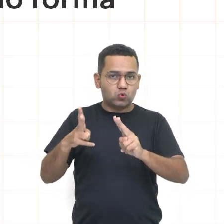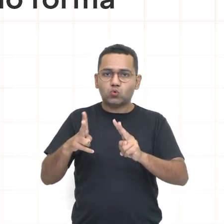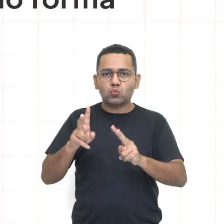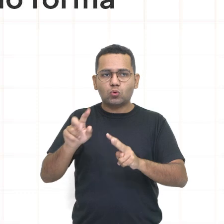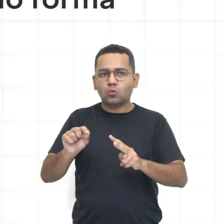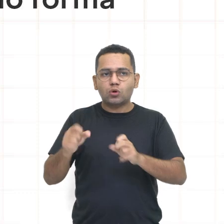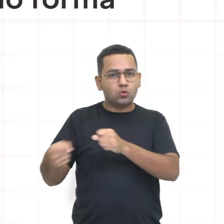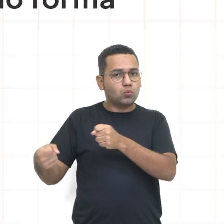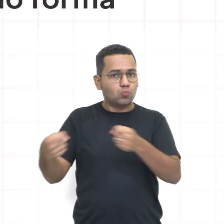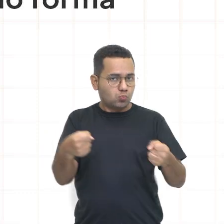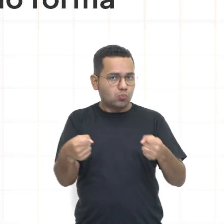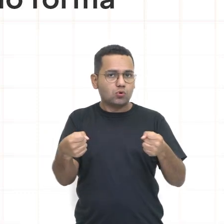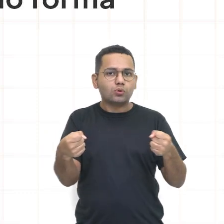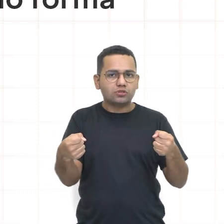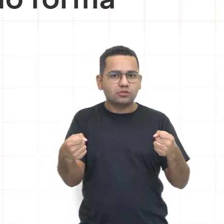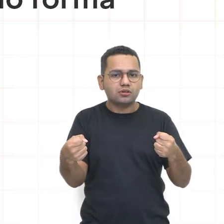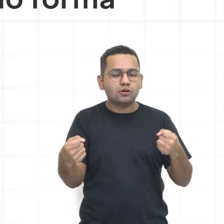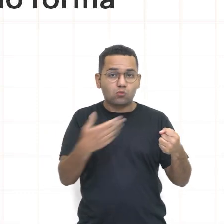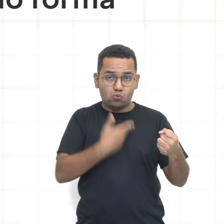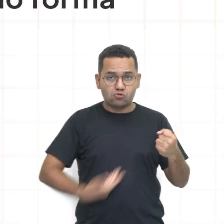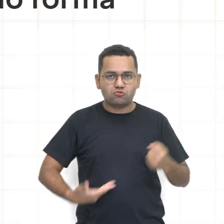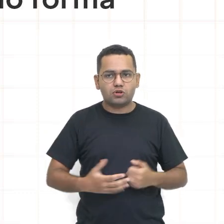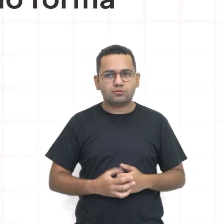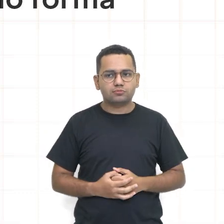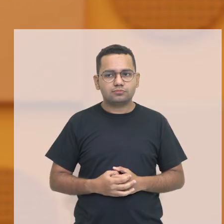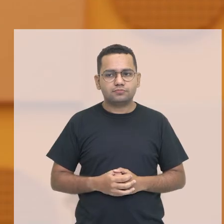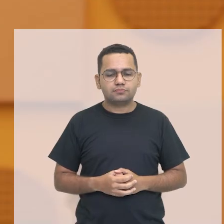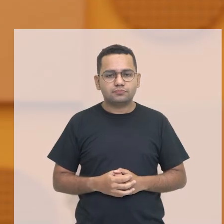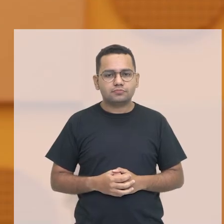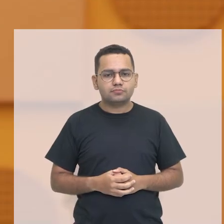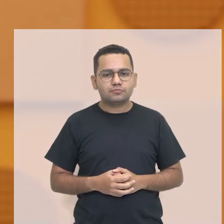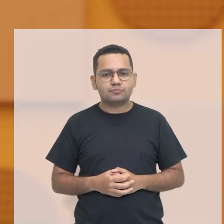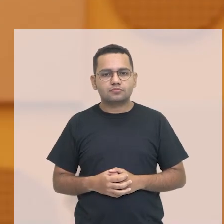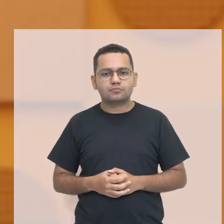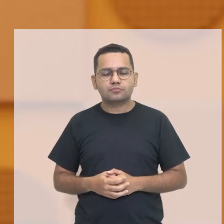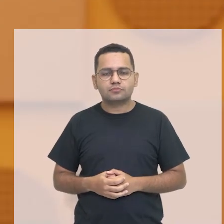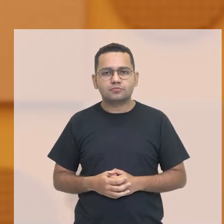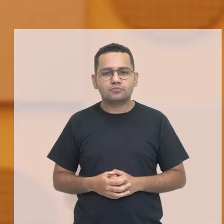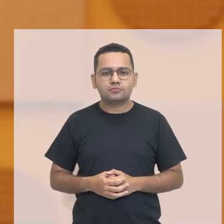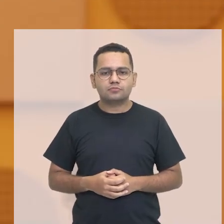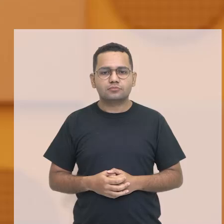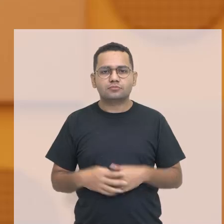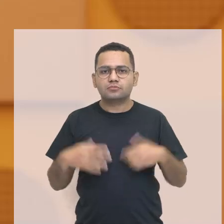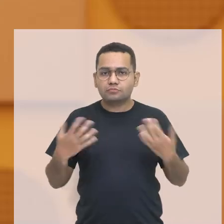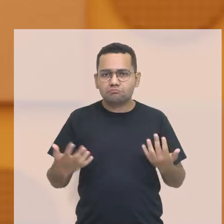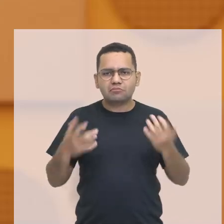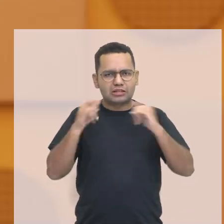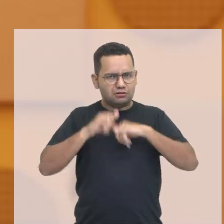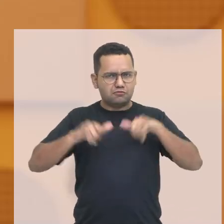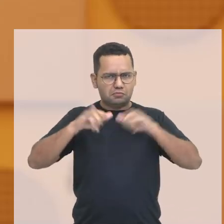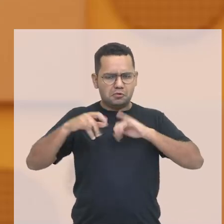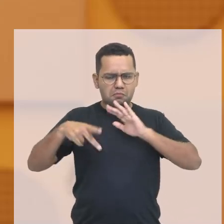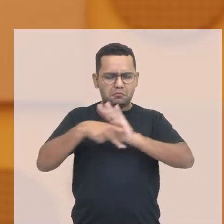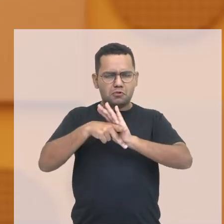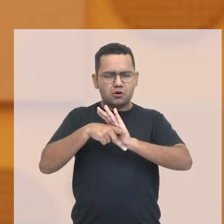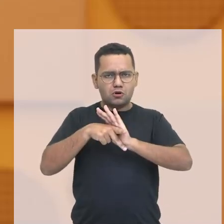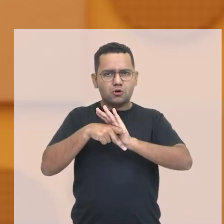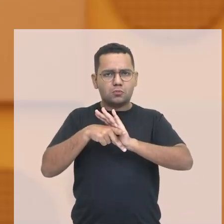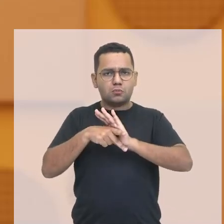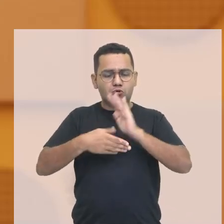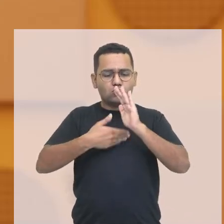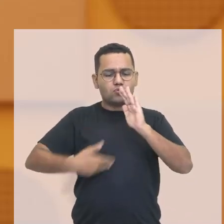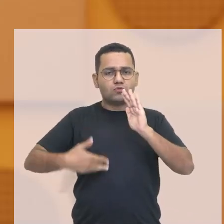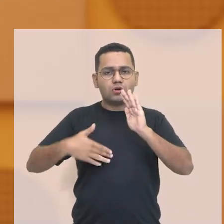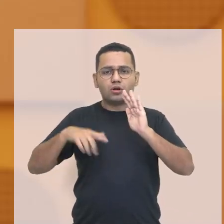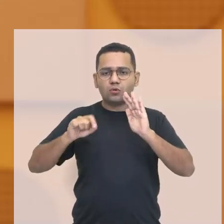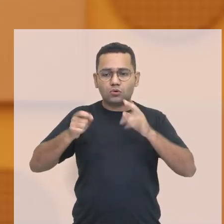todos os argumentos, todas as medidas utilizadas no governo Médici é justamente para consolidar